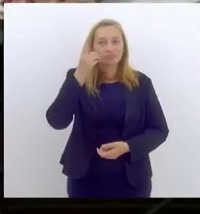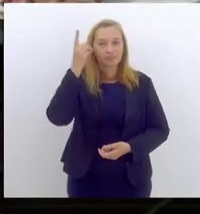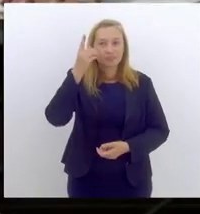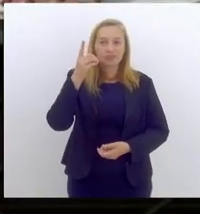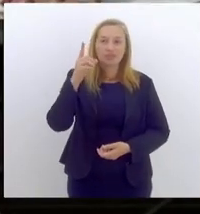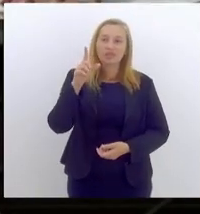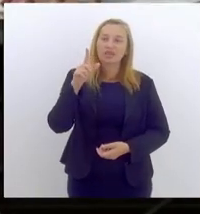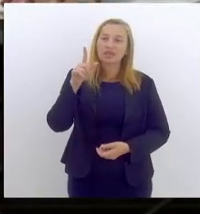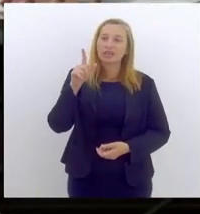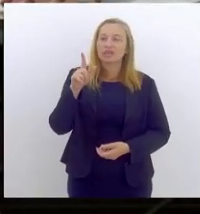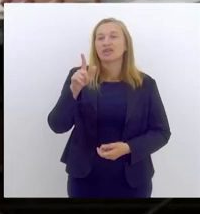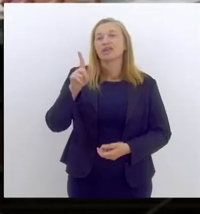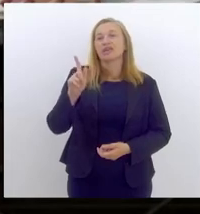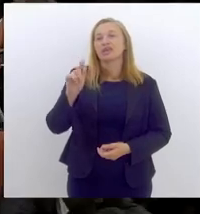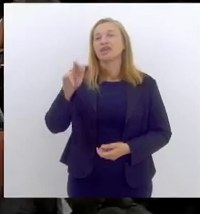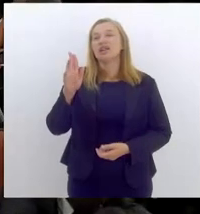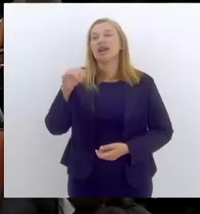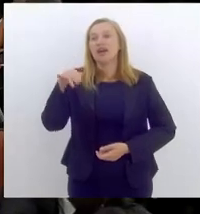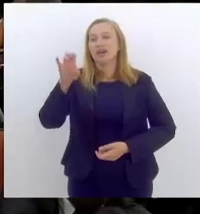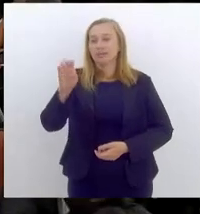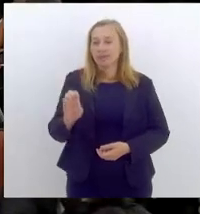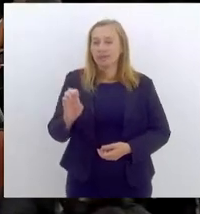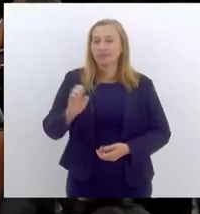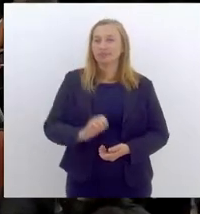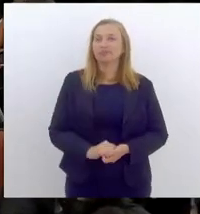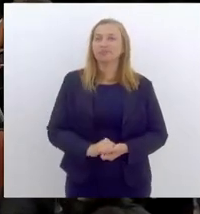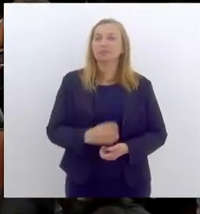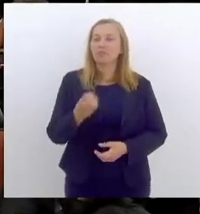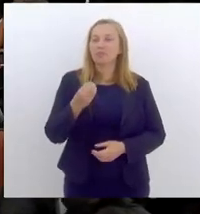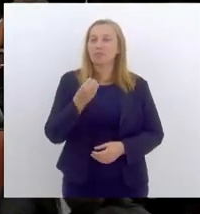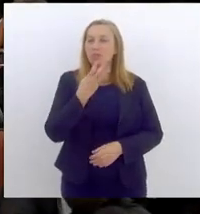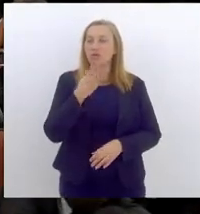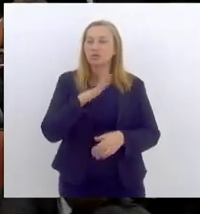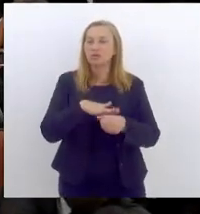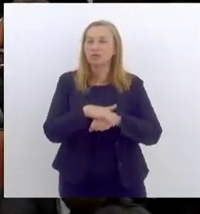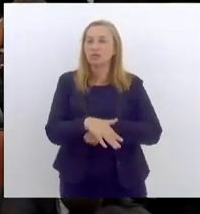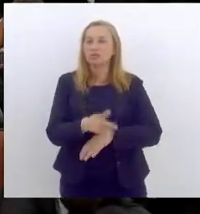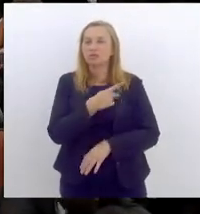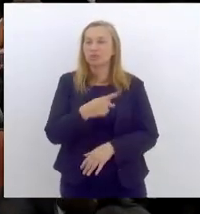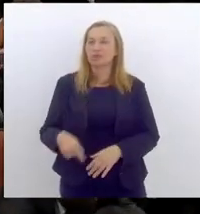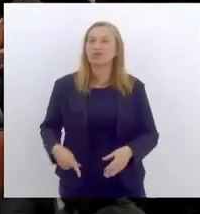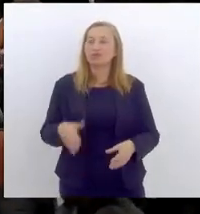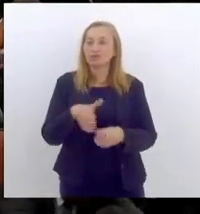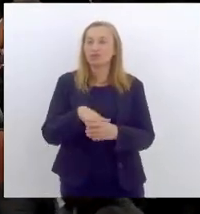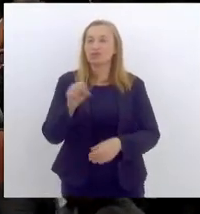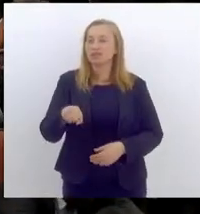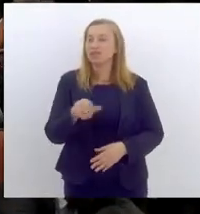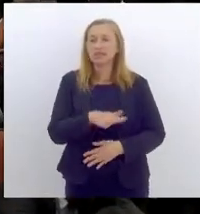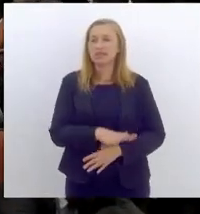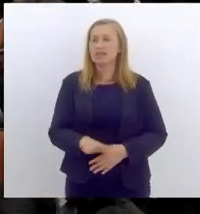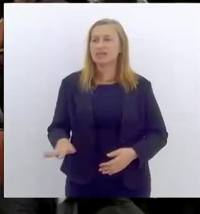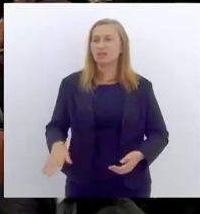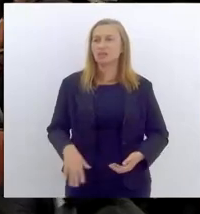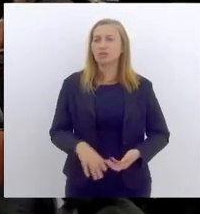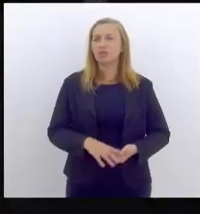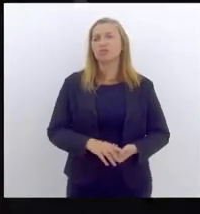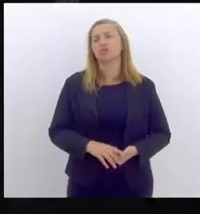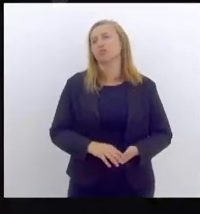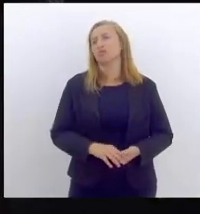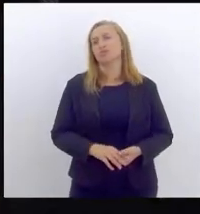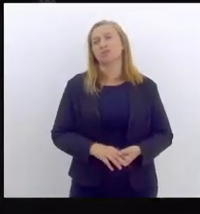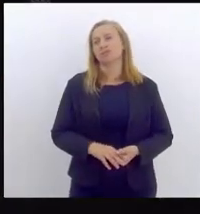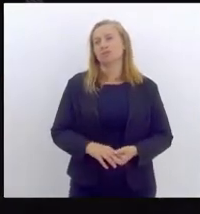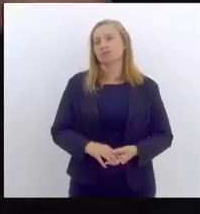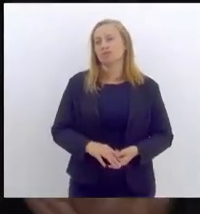Schroeder. Boa noite, presidente. Boa noite a todos os deputados e deputadas. Meu voto é sim. Deputado Guilherme